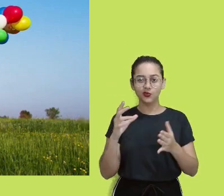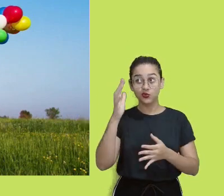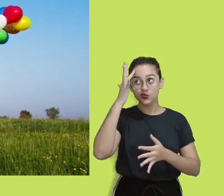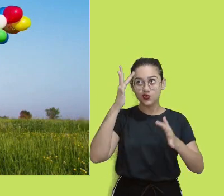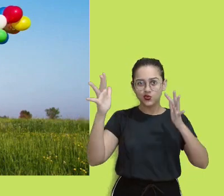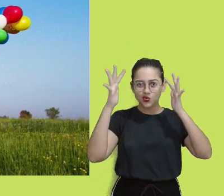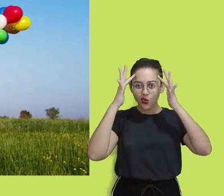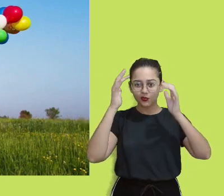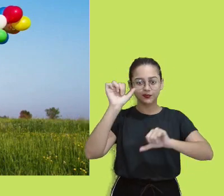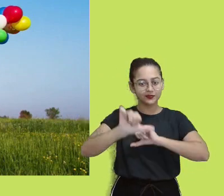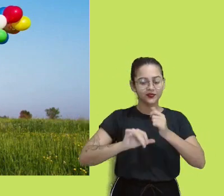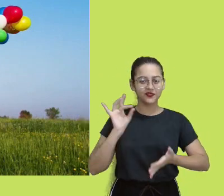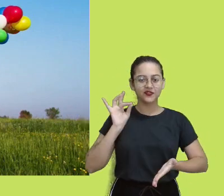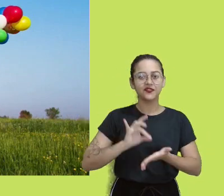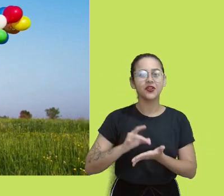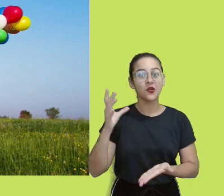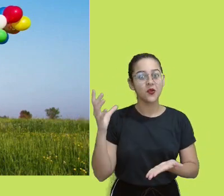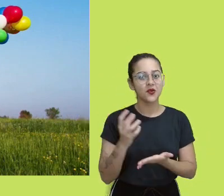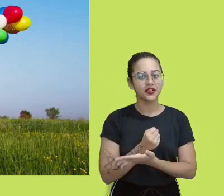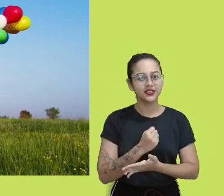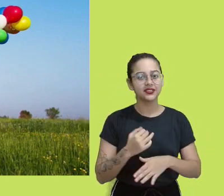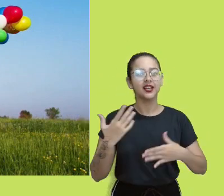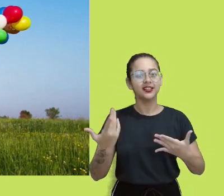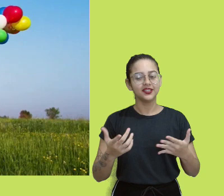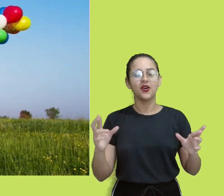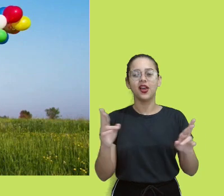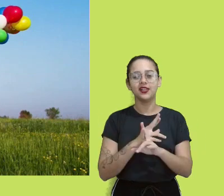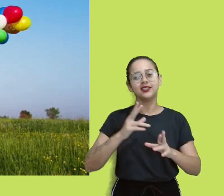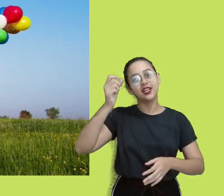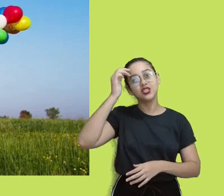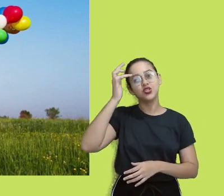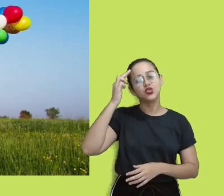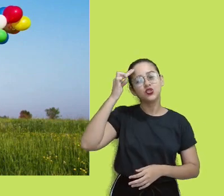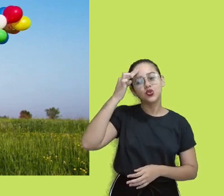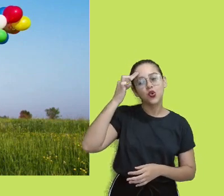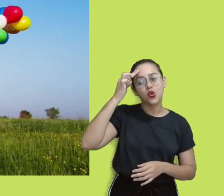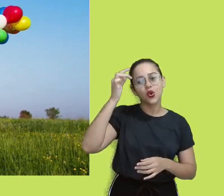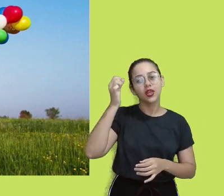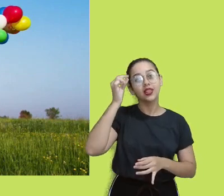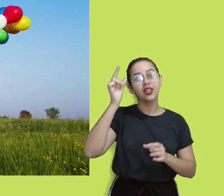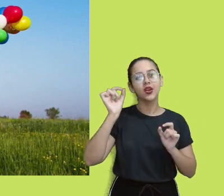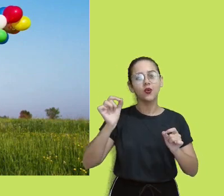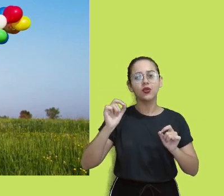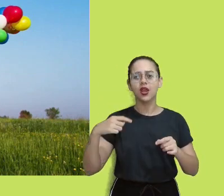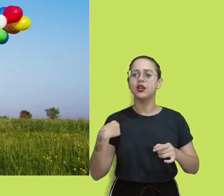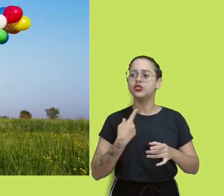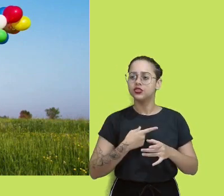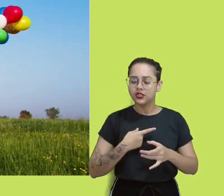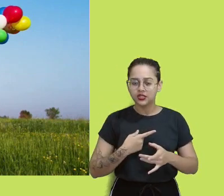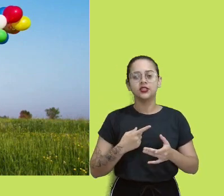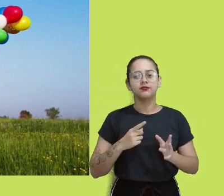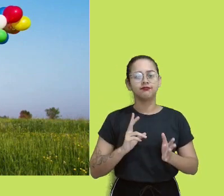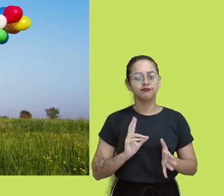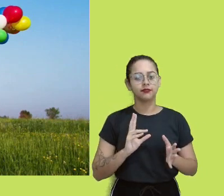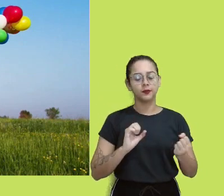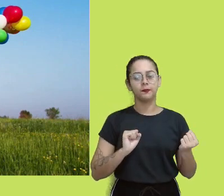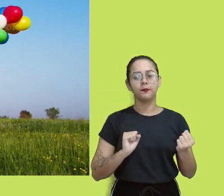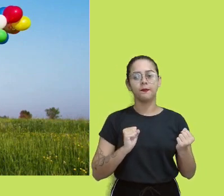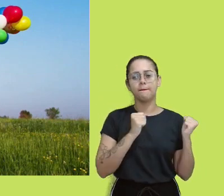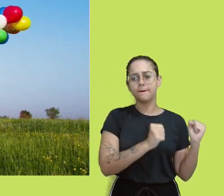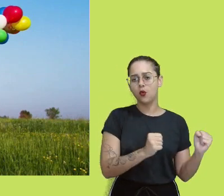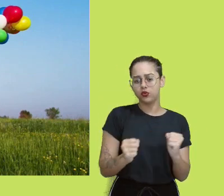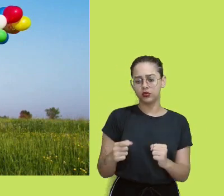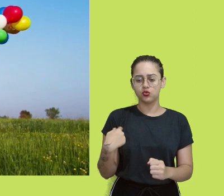muito relacionado a essa ideia de sonho, a essa ideia da gente se empoderar de si mesmo, né? Então,